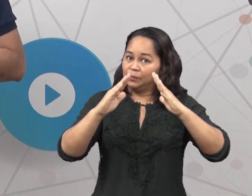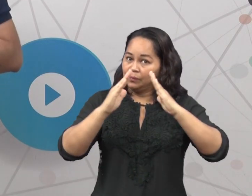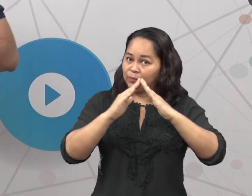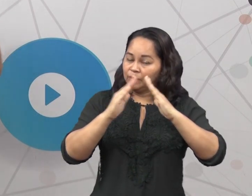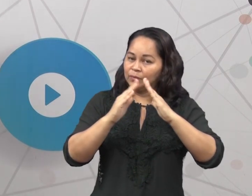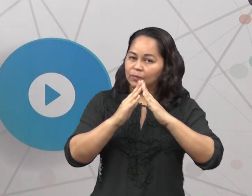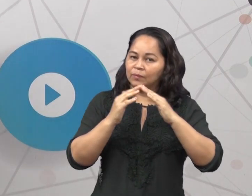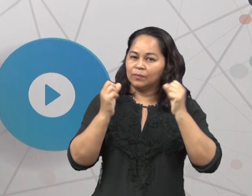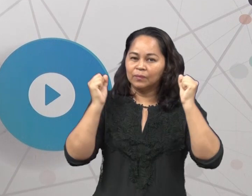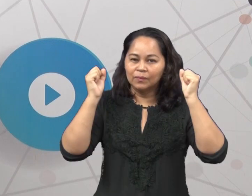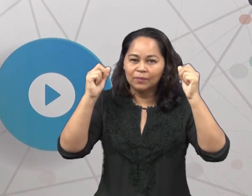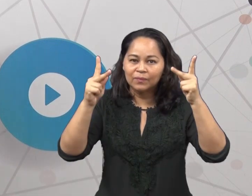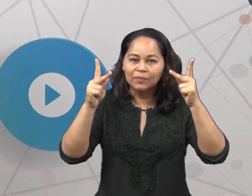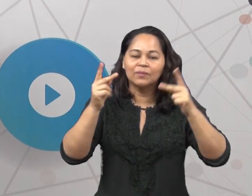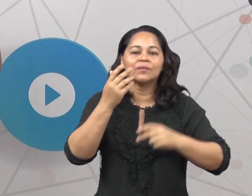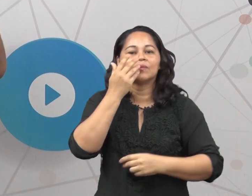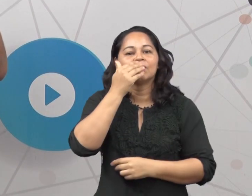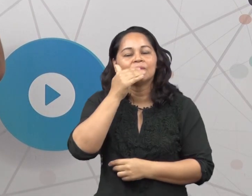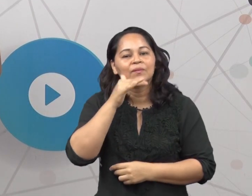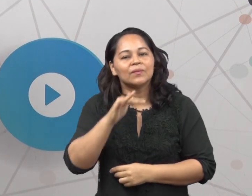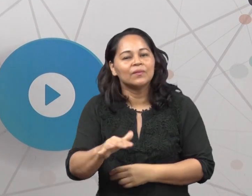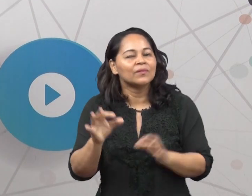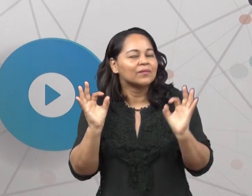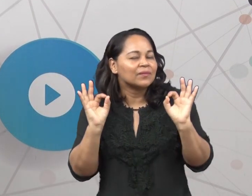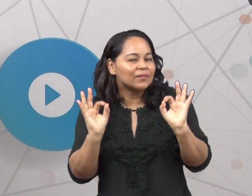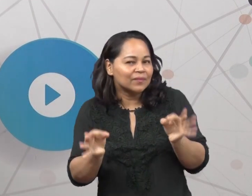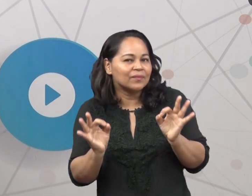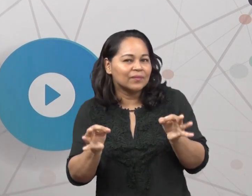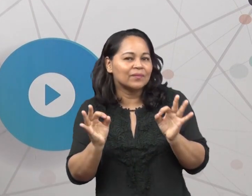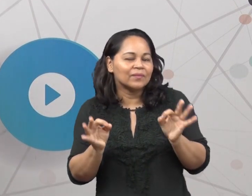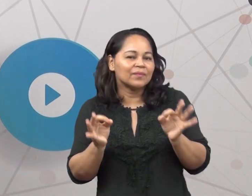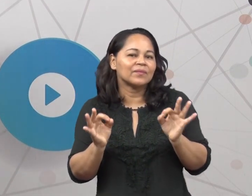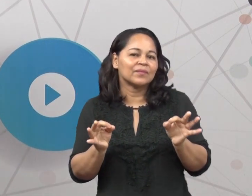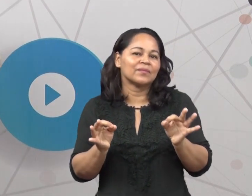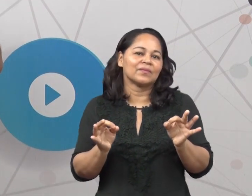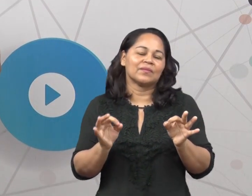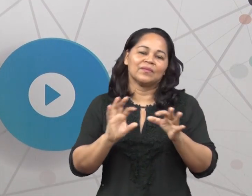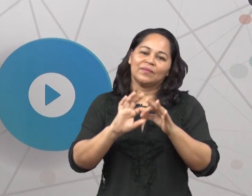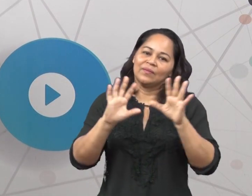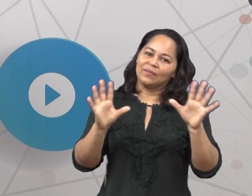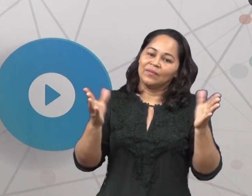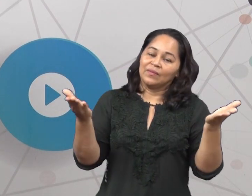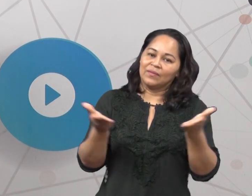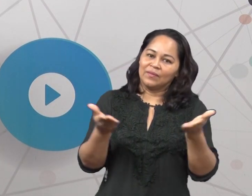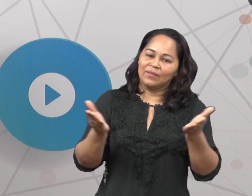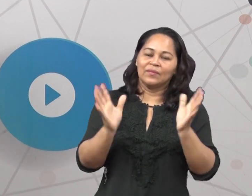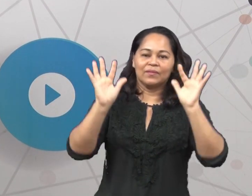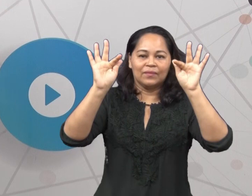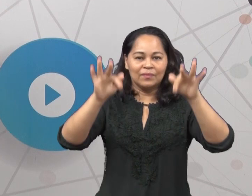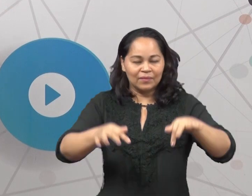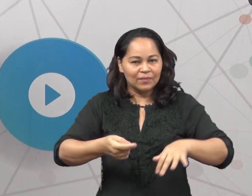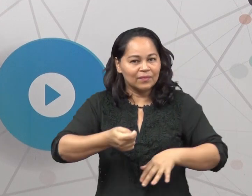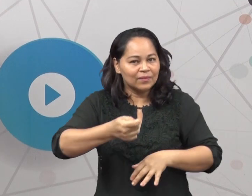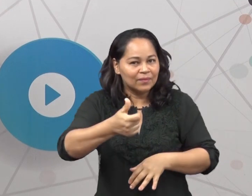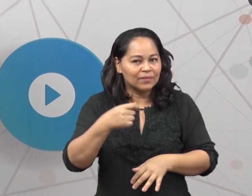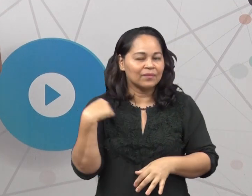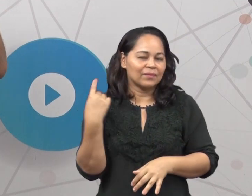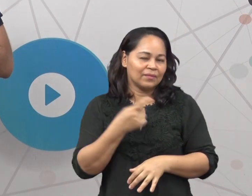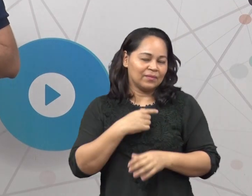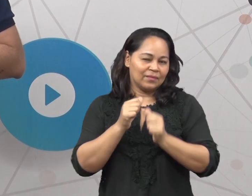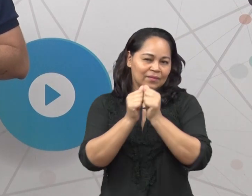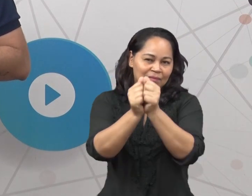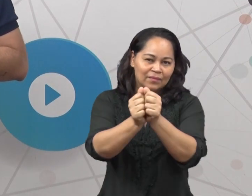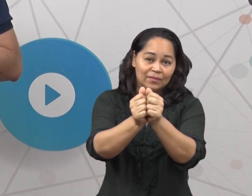crianças? Tudo certinho? Eu deixo vocês aqui nesse momento. Daqui a pouco nós estaremos com vocês mais um pouquinho. Não